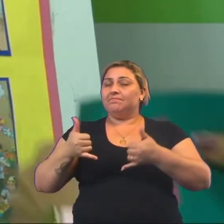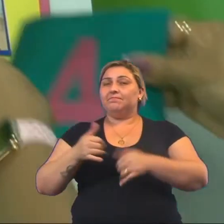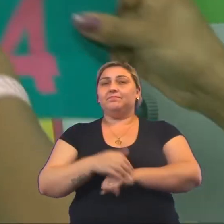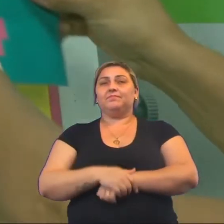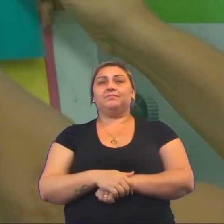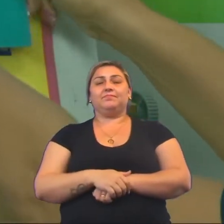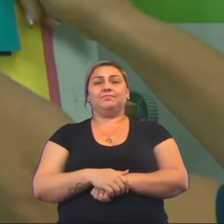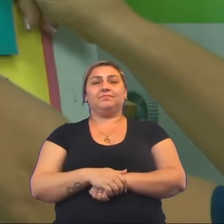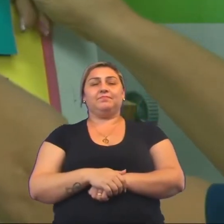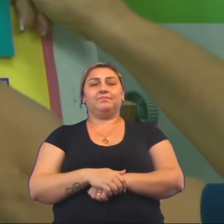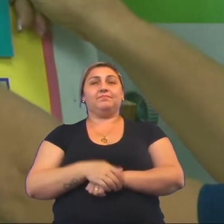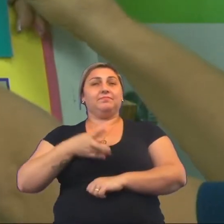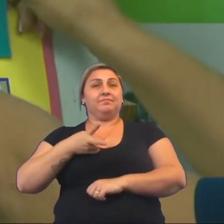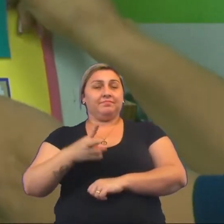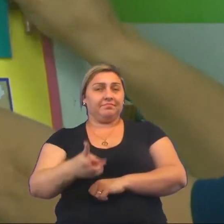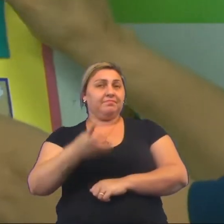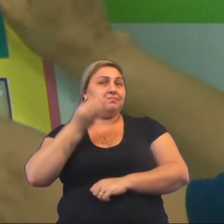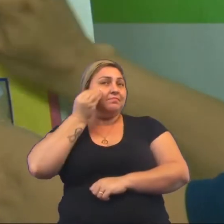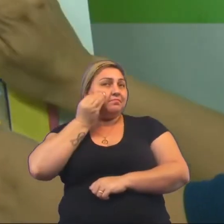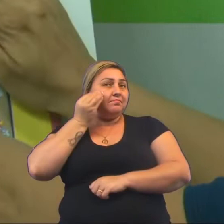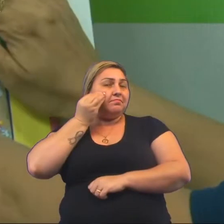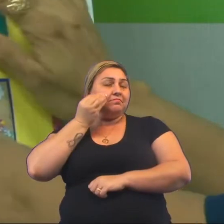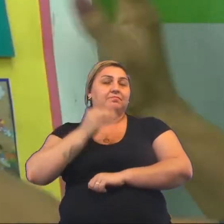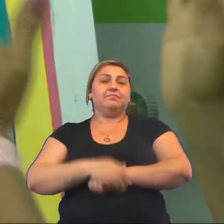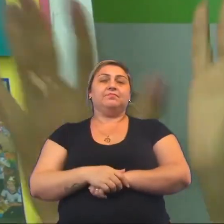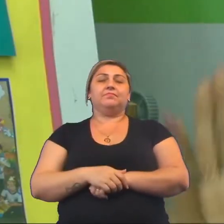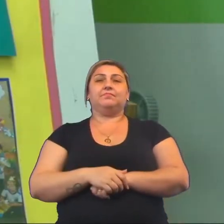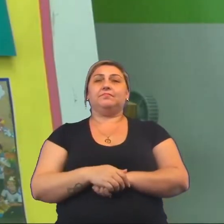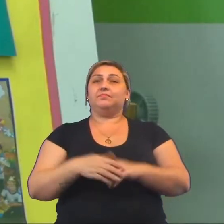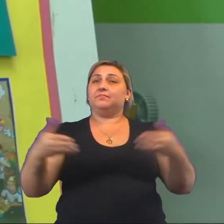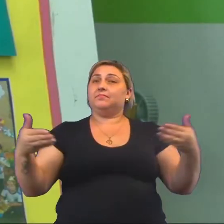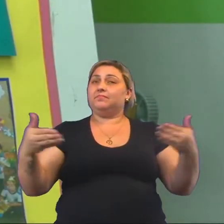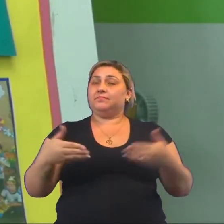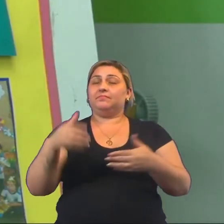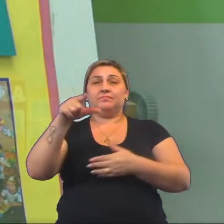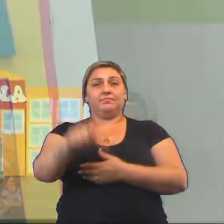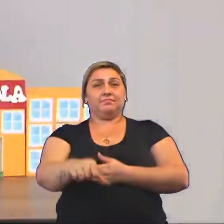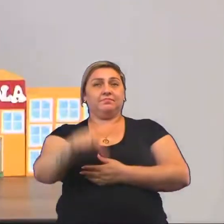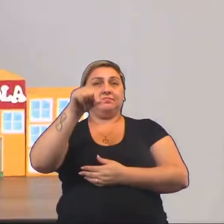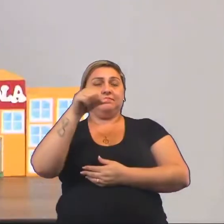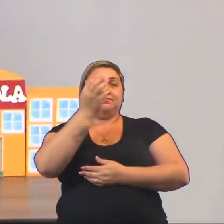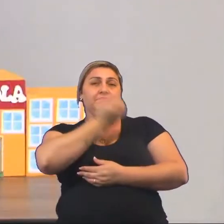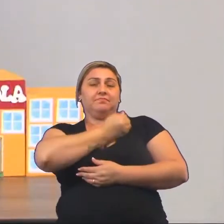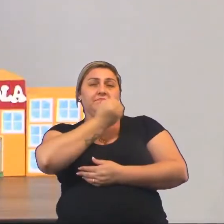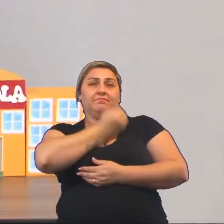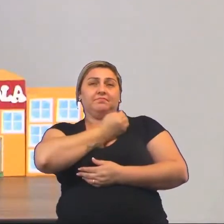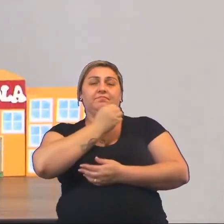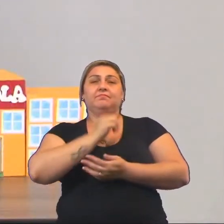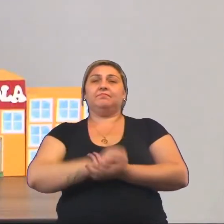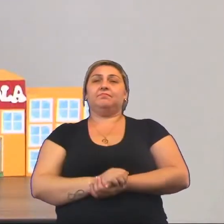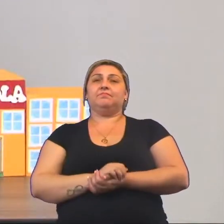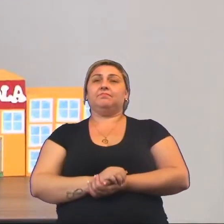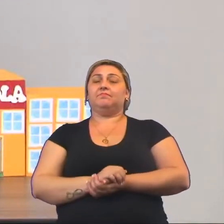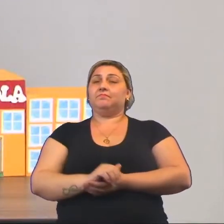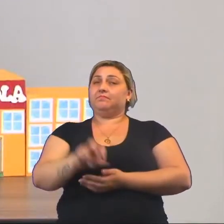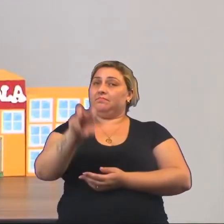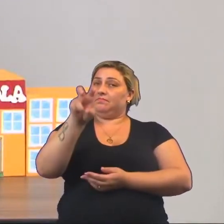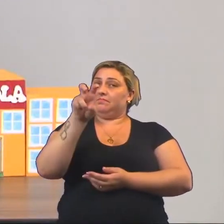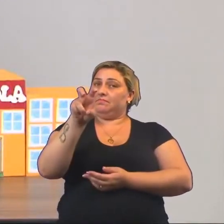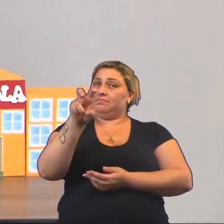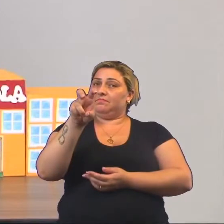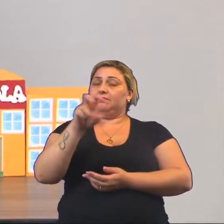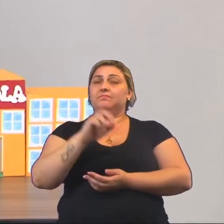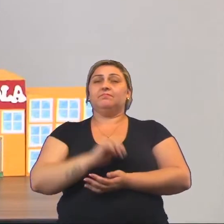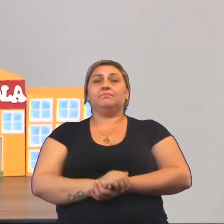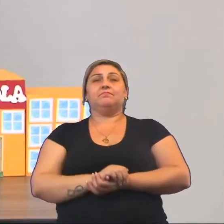aniversário. Vamos lá continuar tentando. Agora eu vou escolher o número